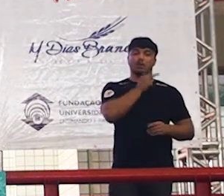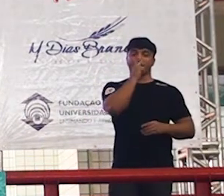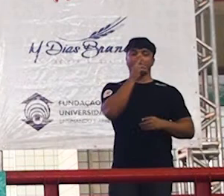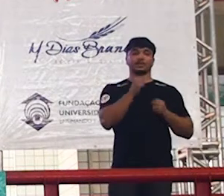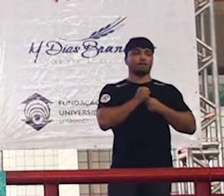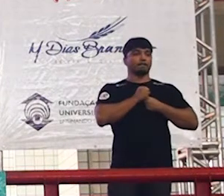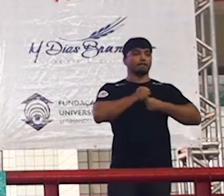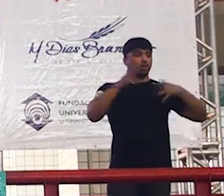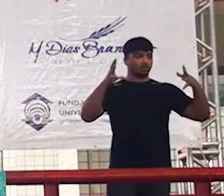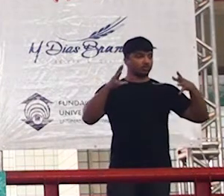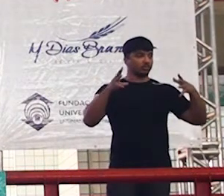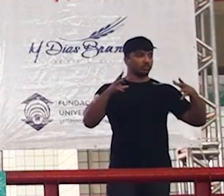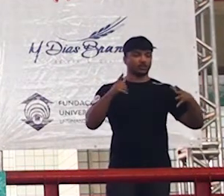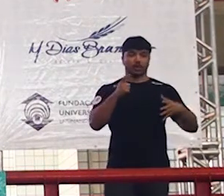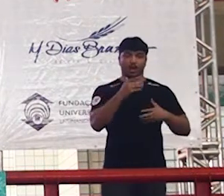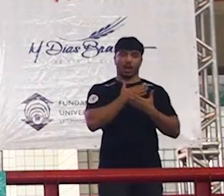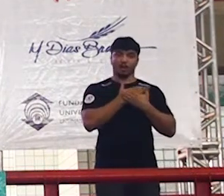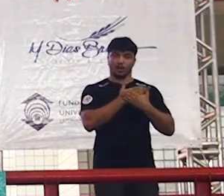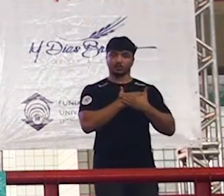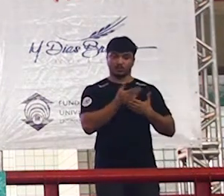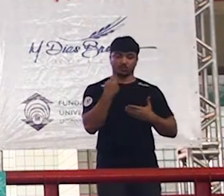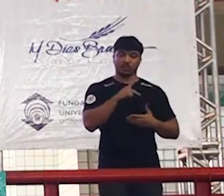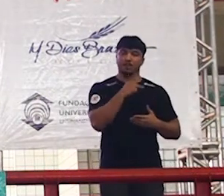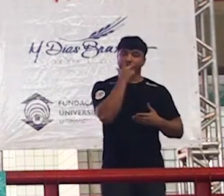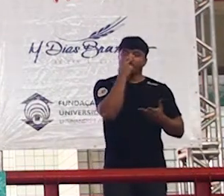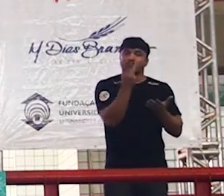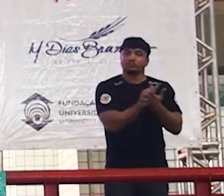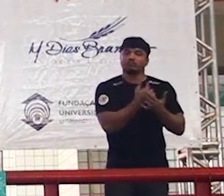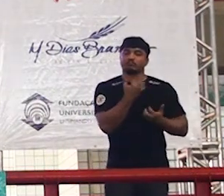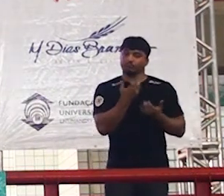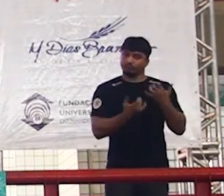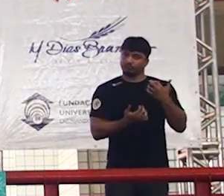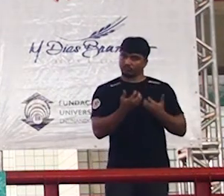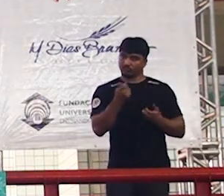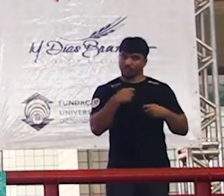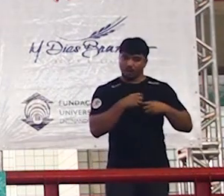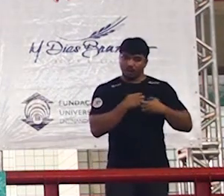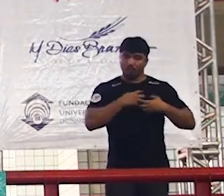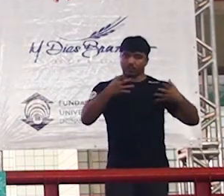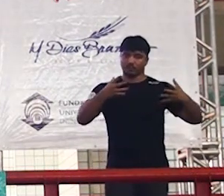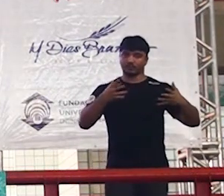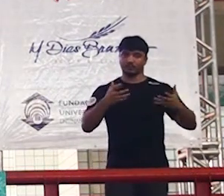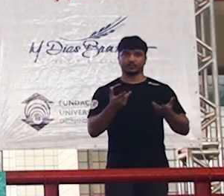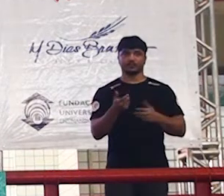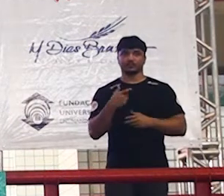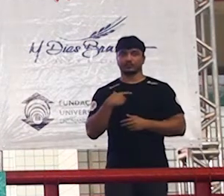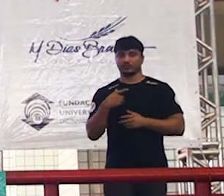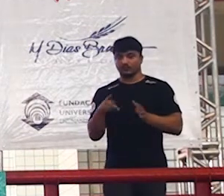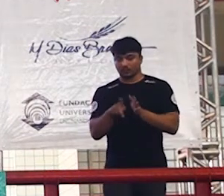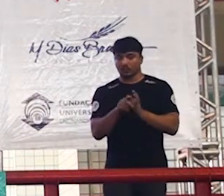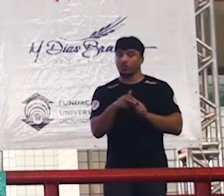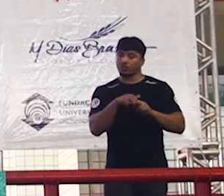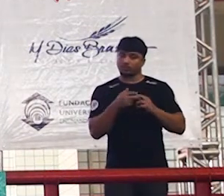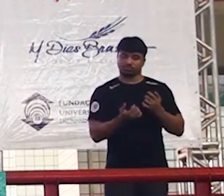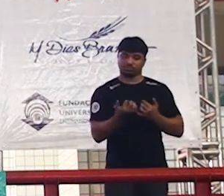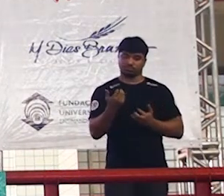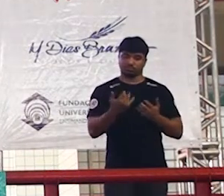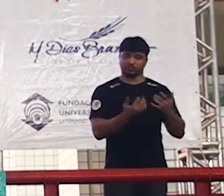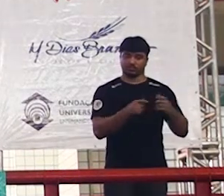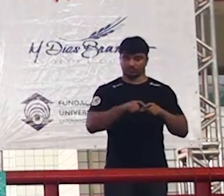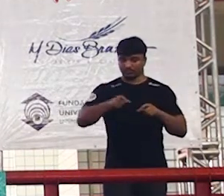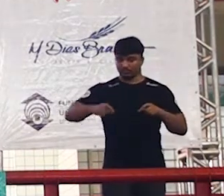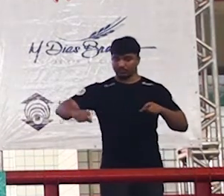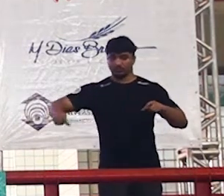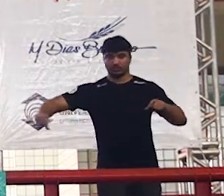bomba. A paixão é o que inflama, é o que faz a bomba explodir. Acendemos paixões no rastilho do